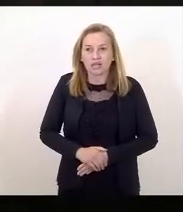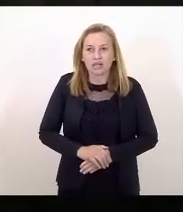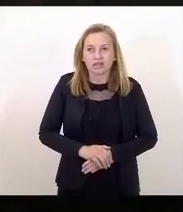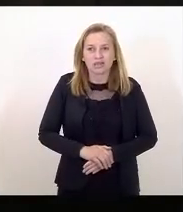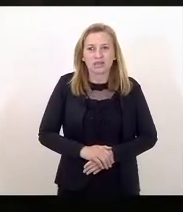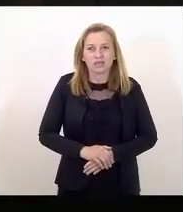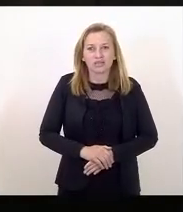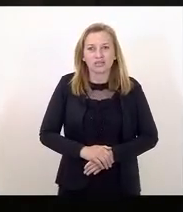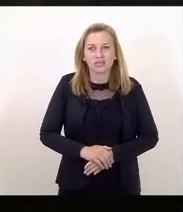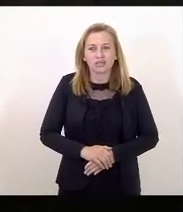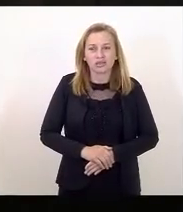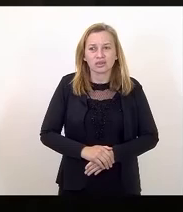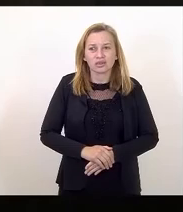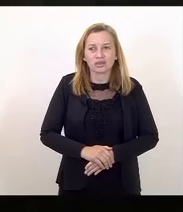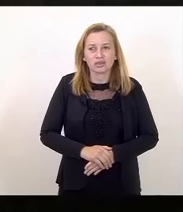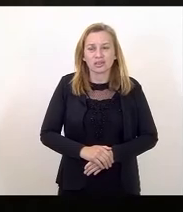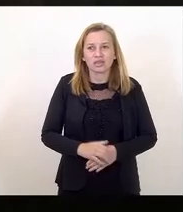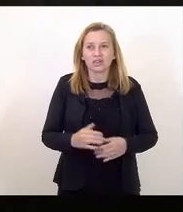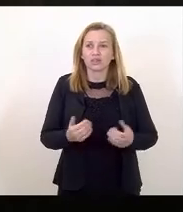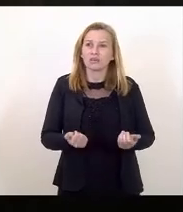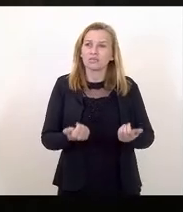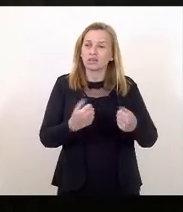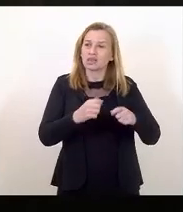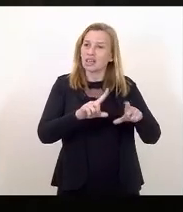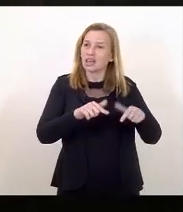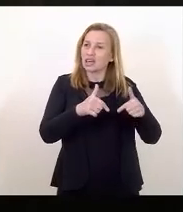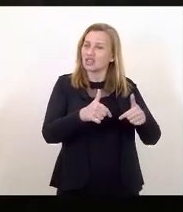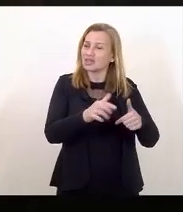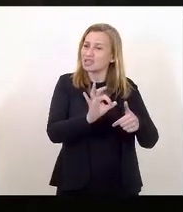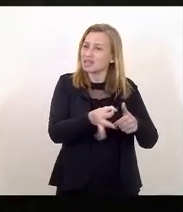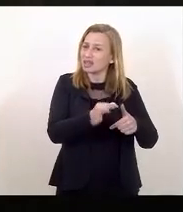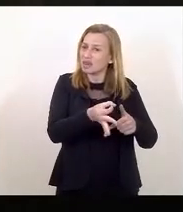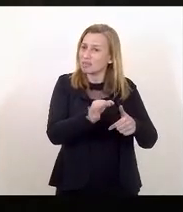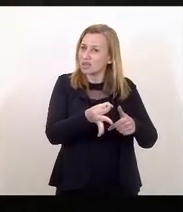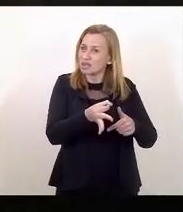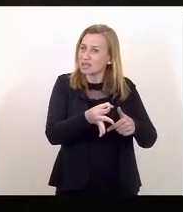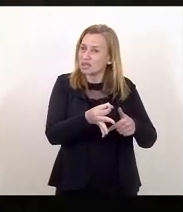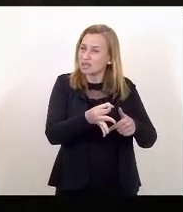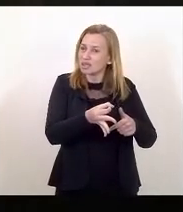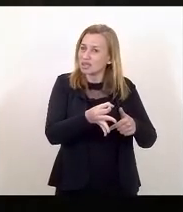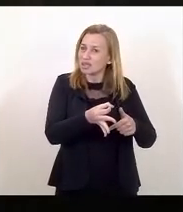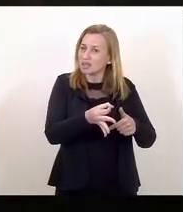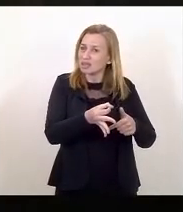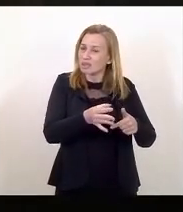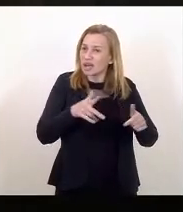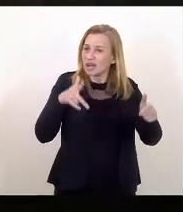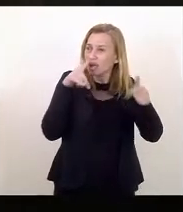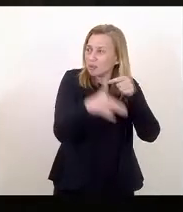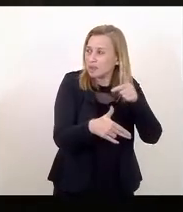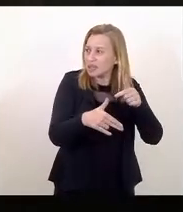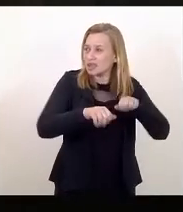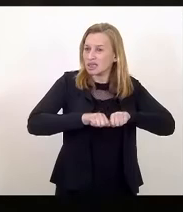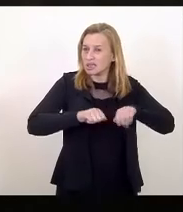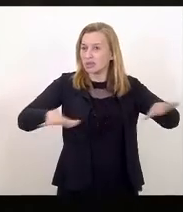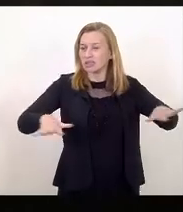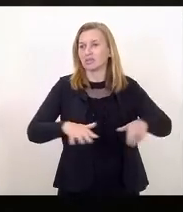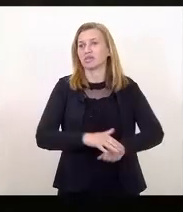ser dado exatamente para impedir esta pandemia.